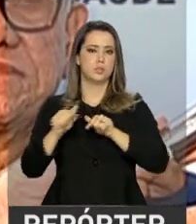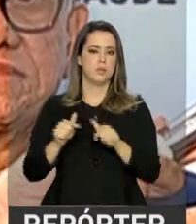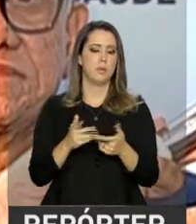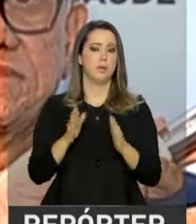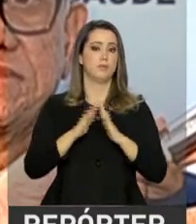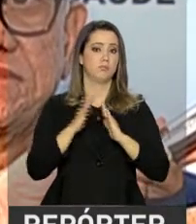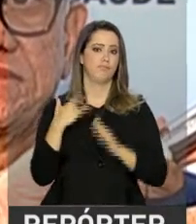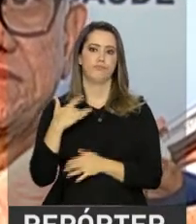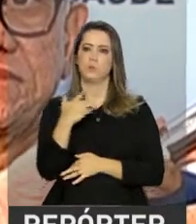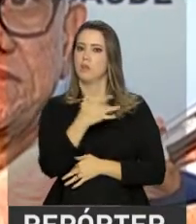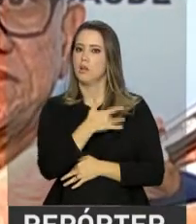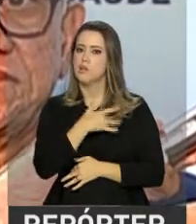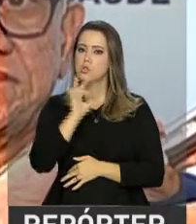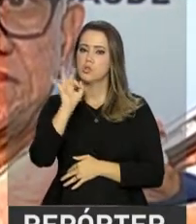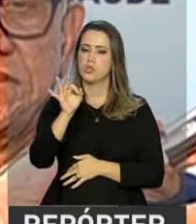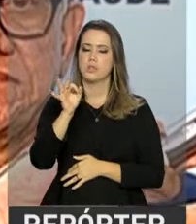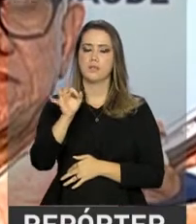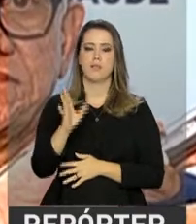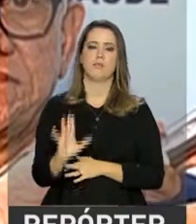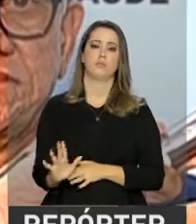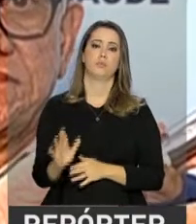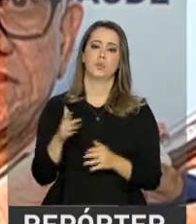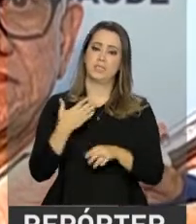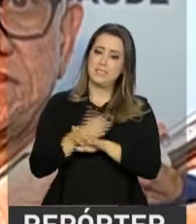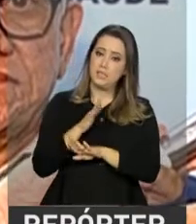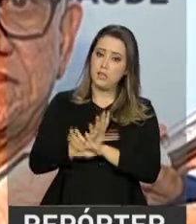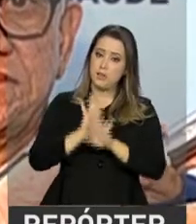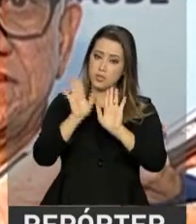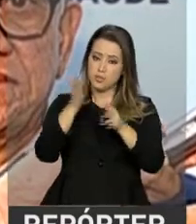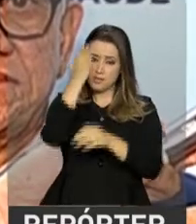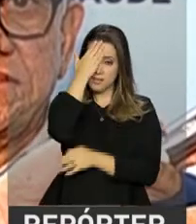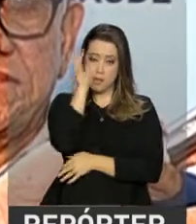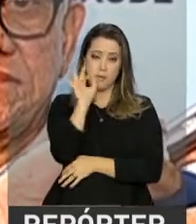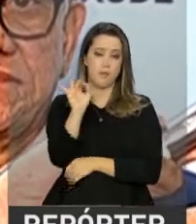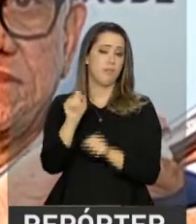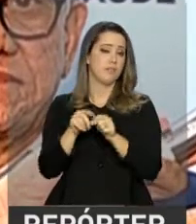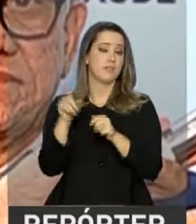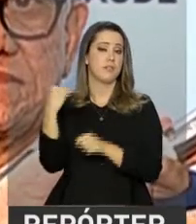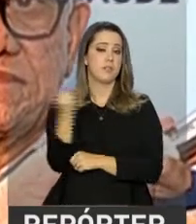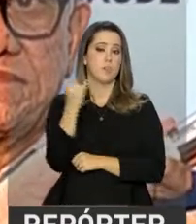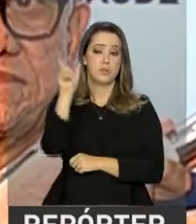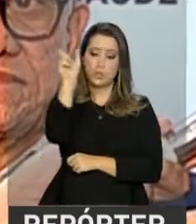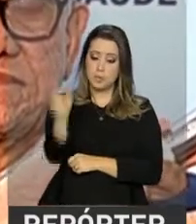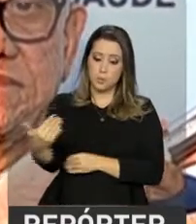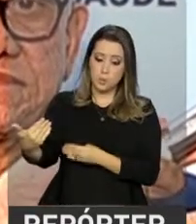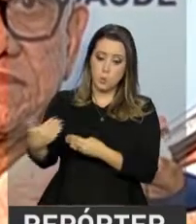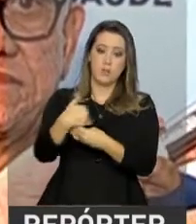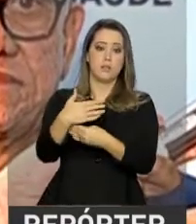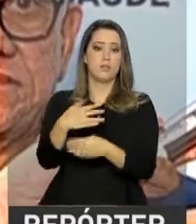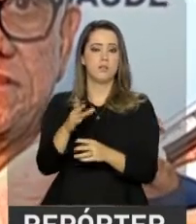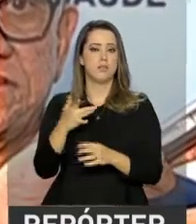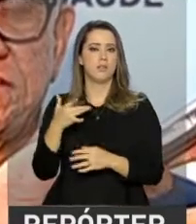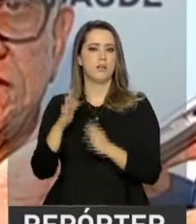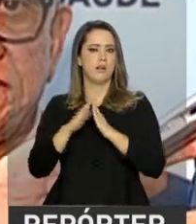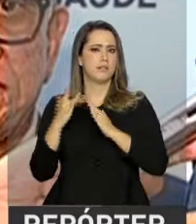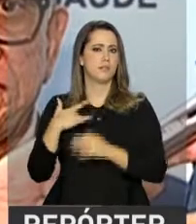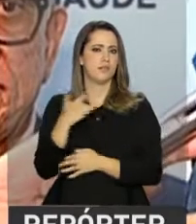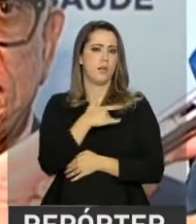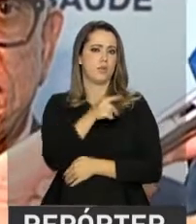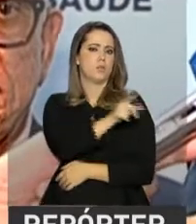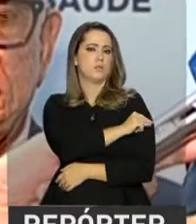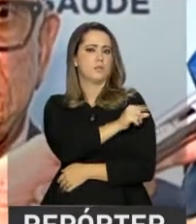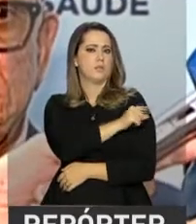unidades de saúde todos preparados, treinados para a vacinação. Portanto, é importante que a população compareça para que